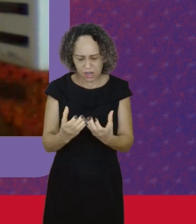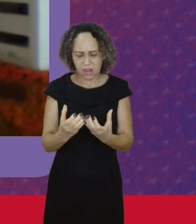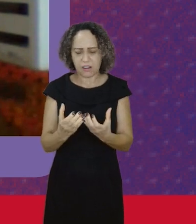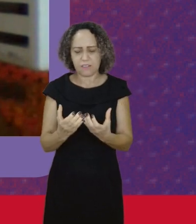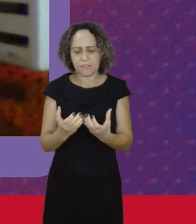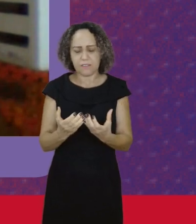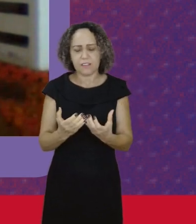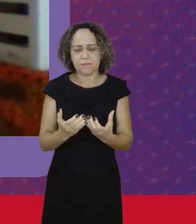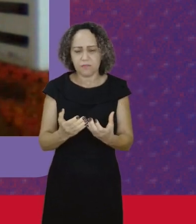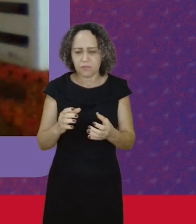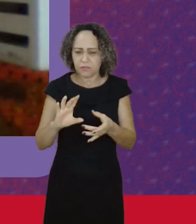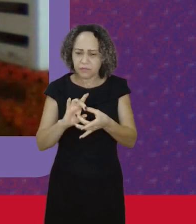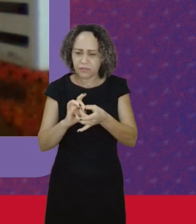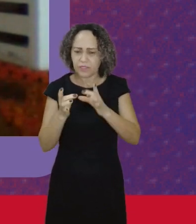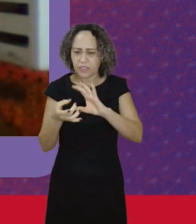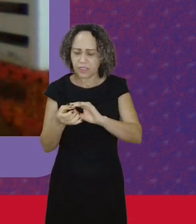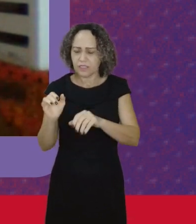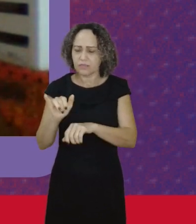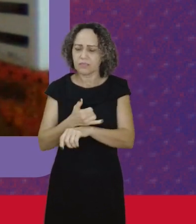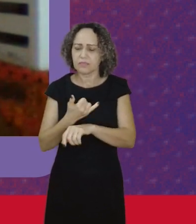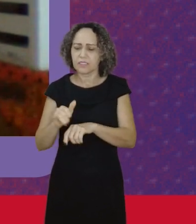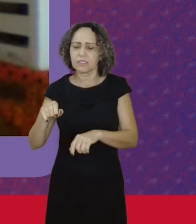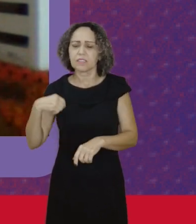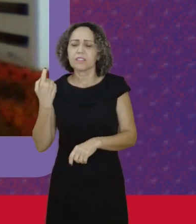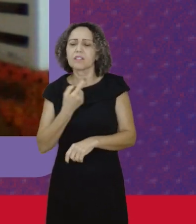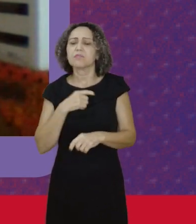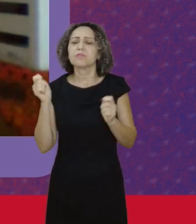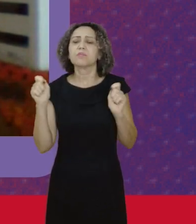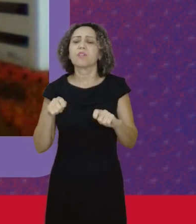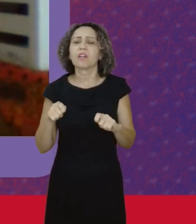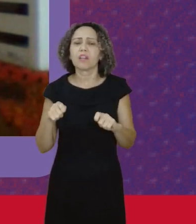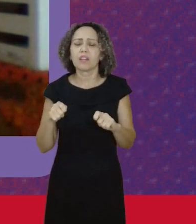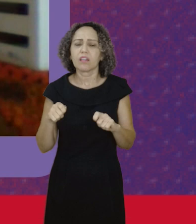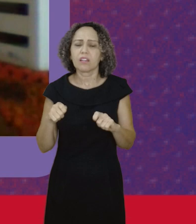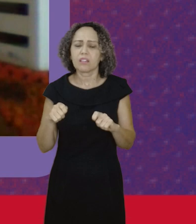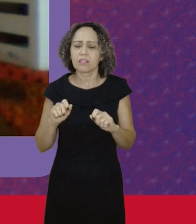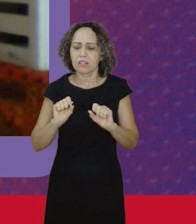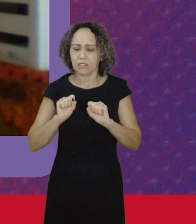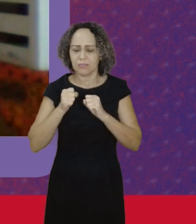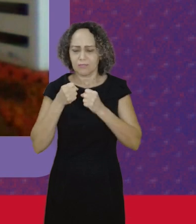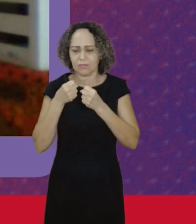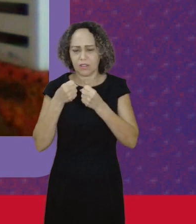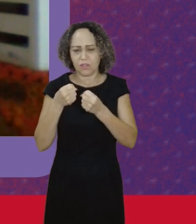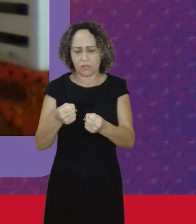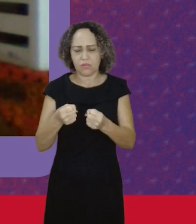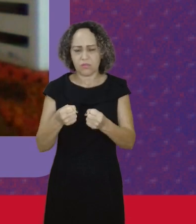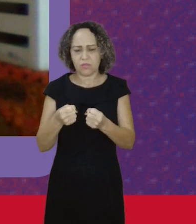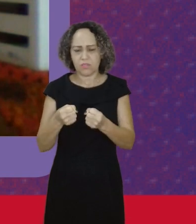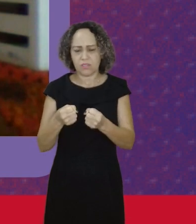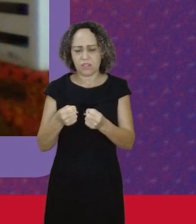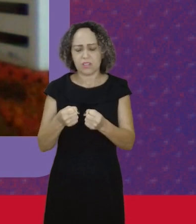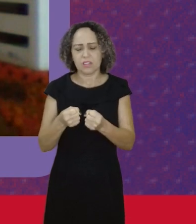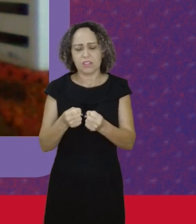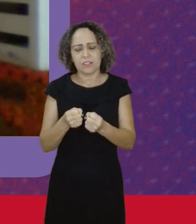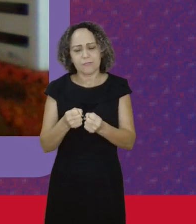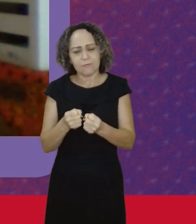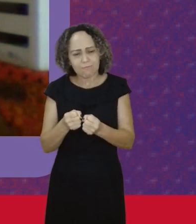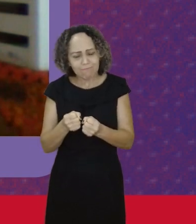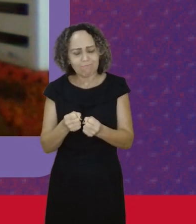alianças estratégicas para que nós possamos constituir reforços e constituir trilhas